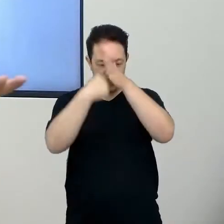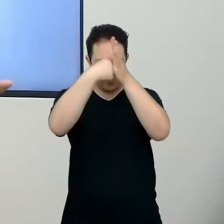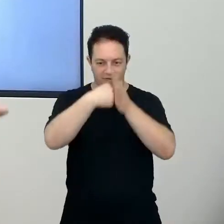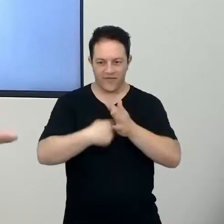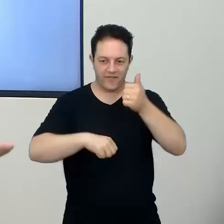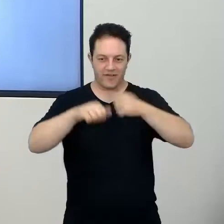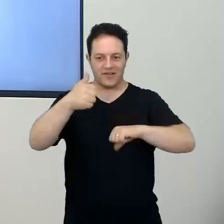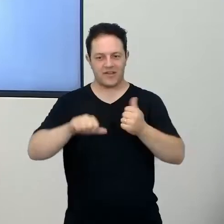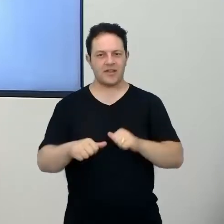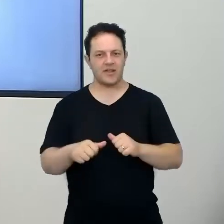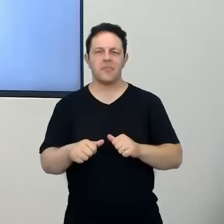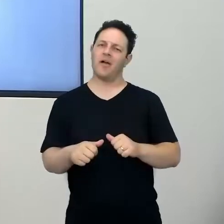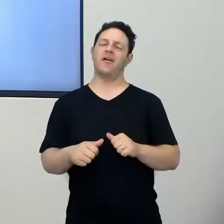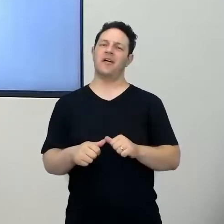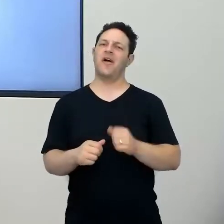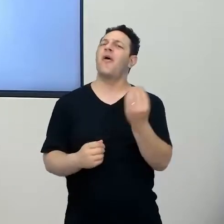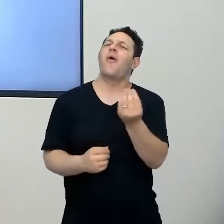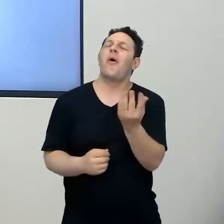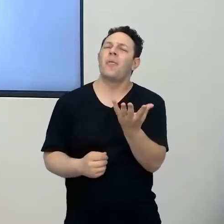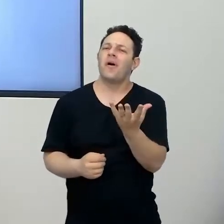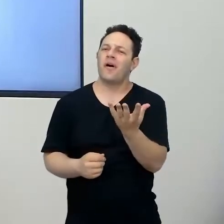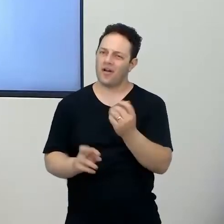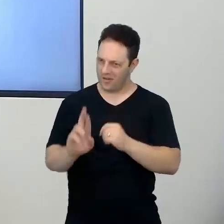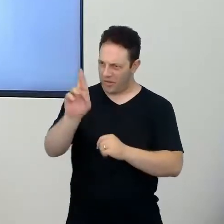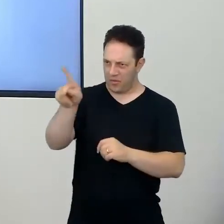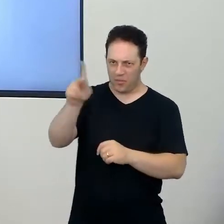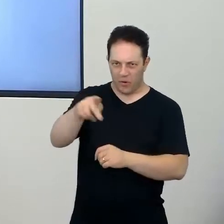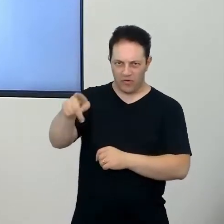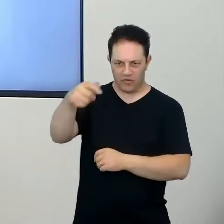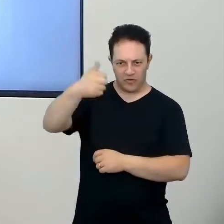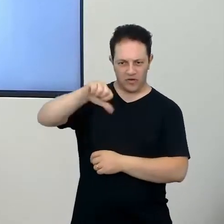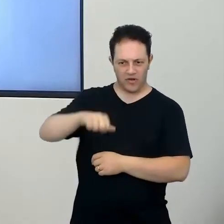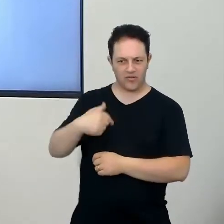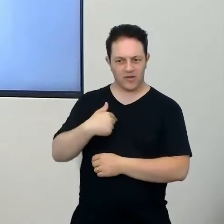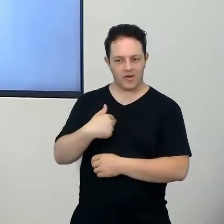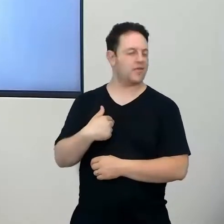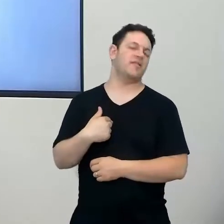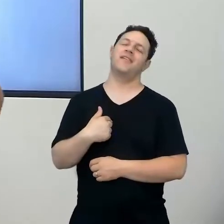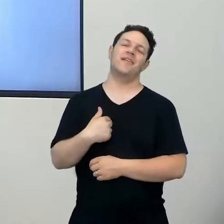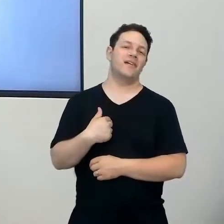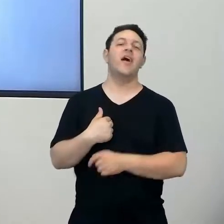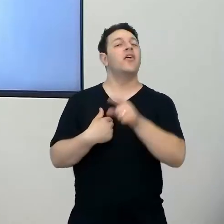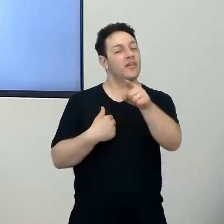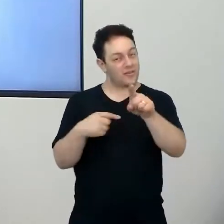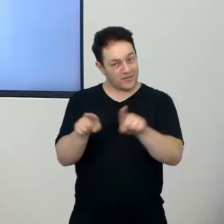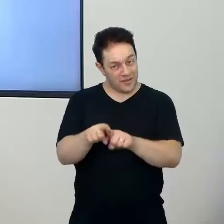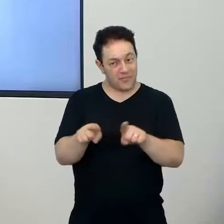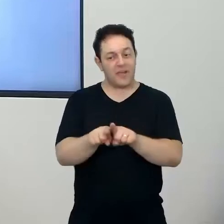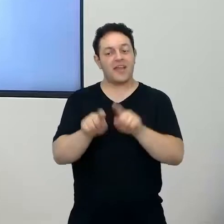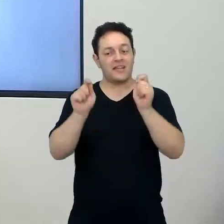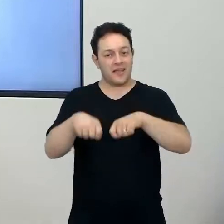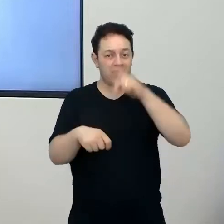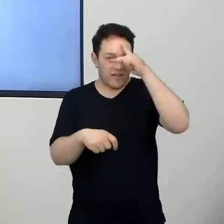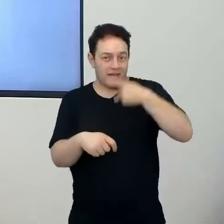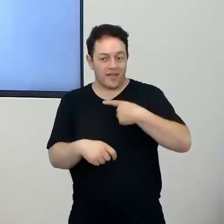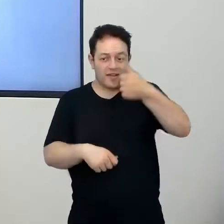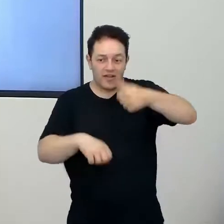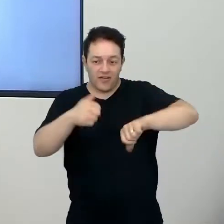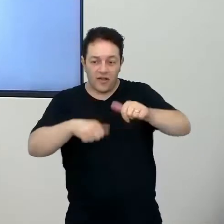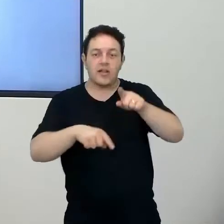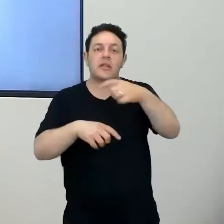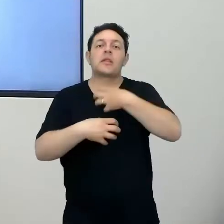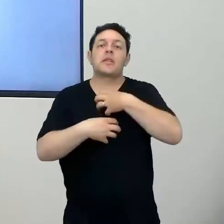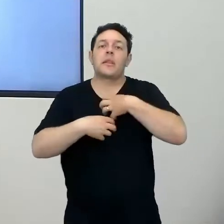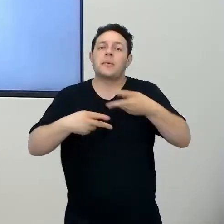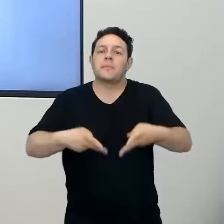Como assim, professor? Quem me avalia não é o professor? Não, não é só o professor, né? Você também pode se avaliar, você também pode perceber, né,